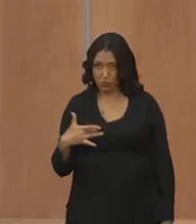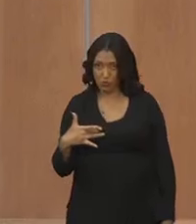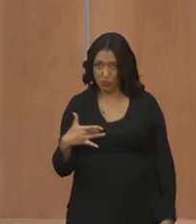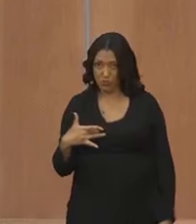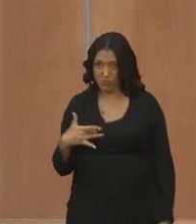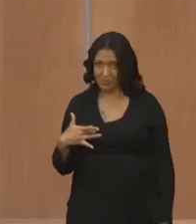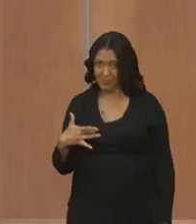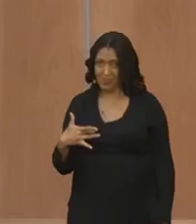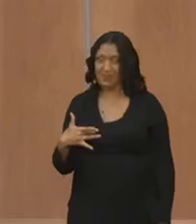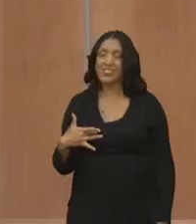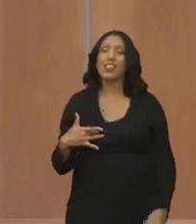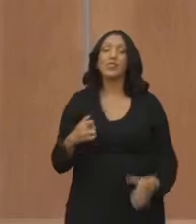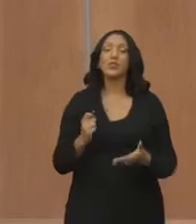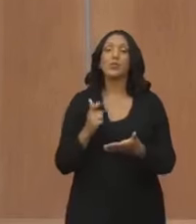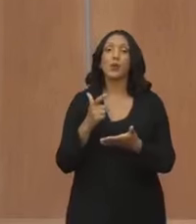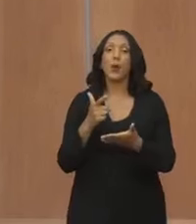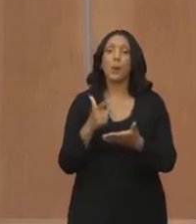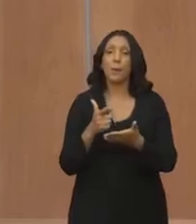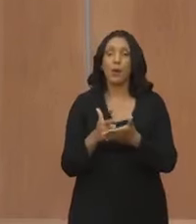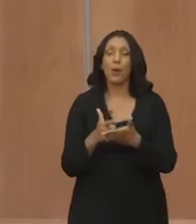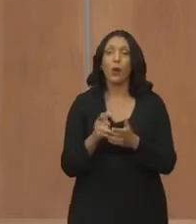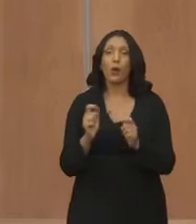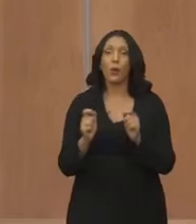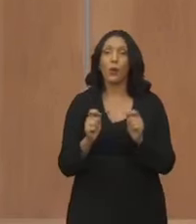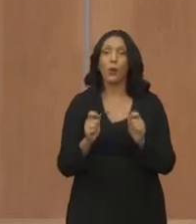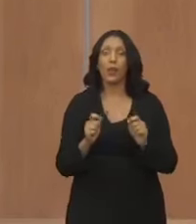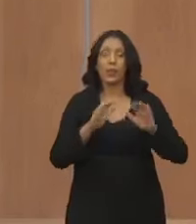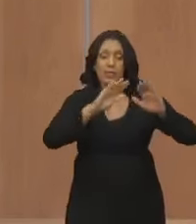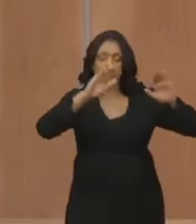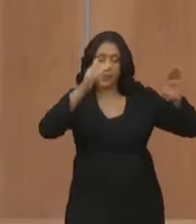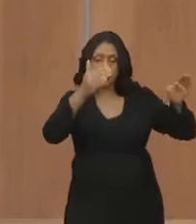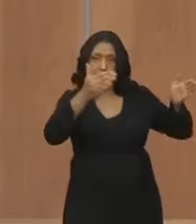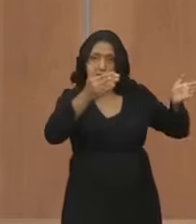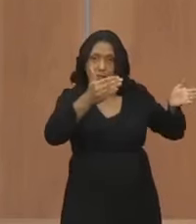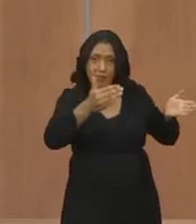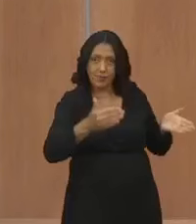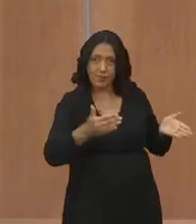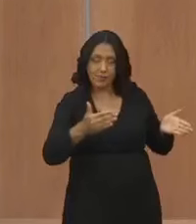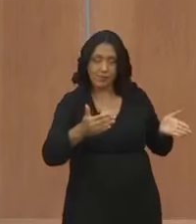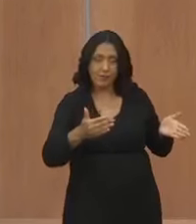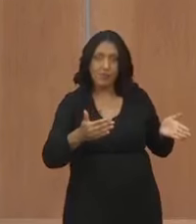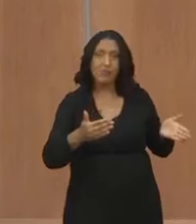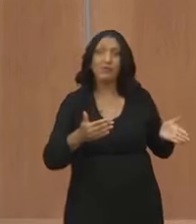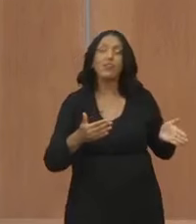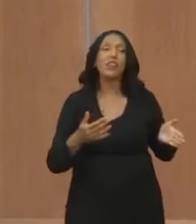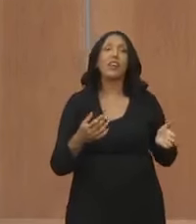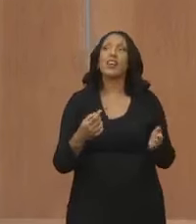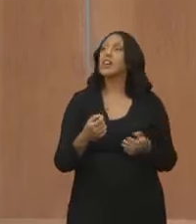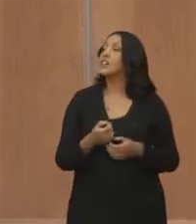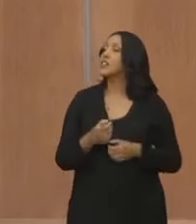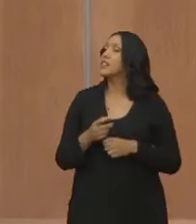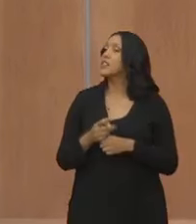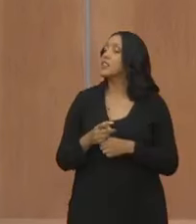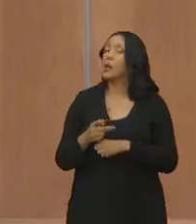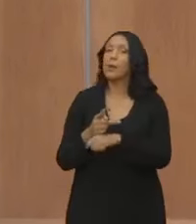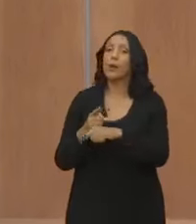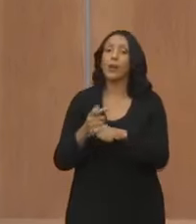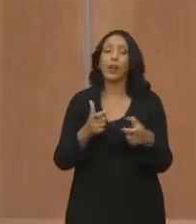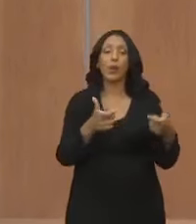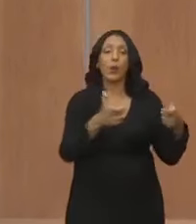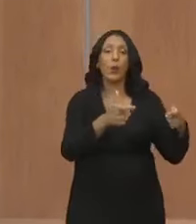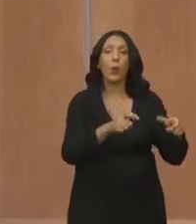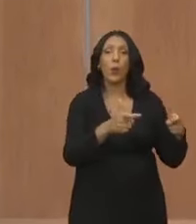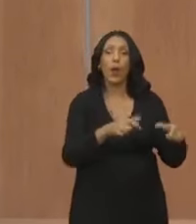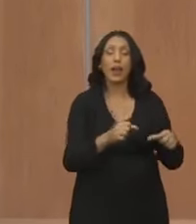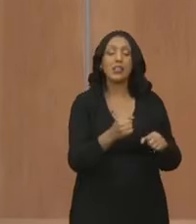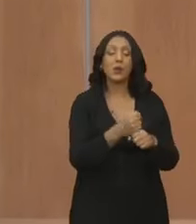região, certo? O prefeito me procurou esses dias falando que está à procura de um terreno municipal para que a gente possa